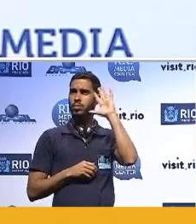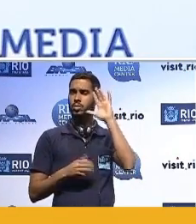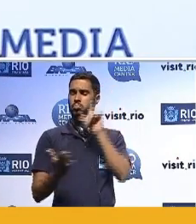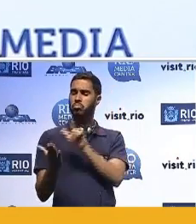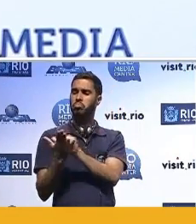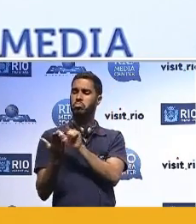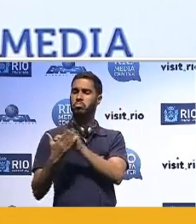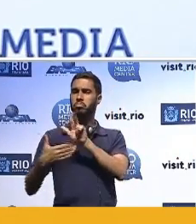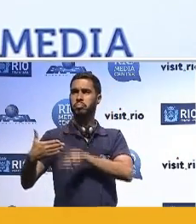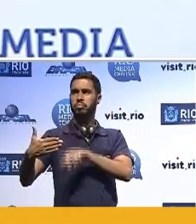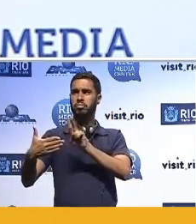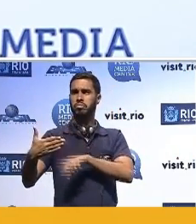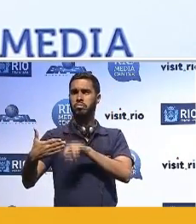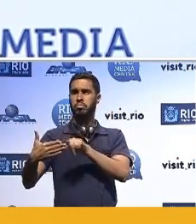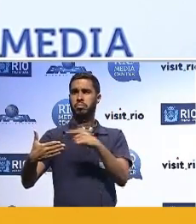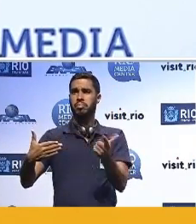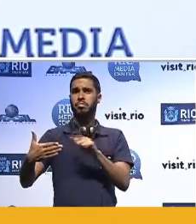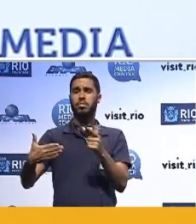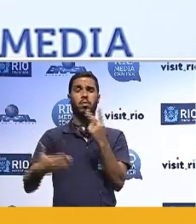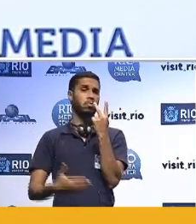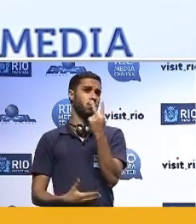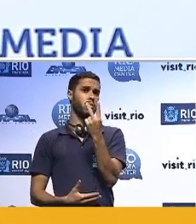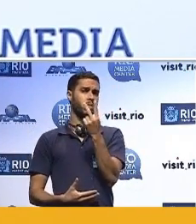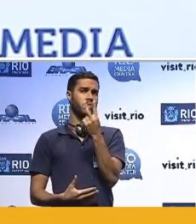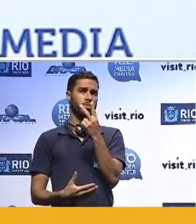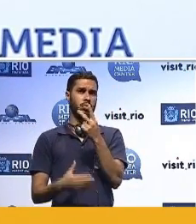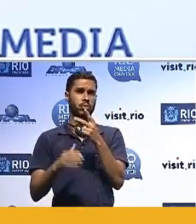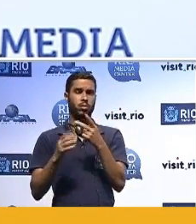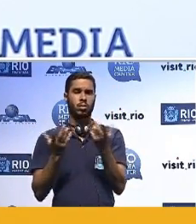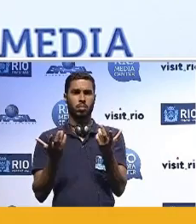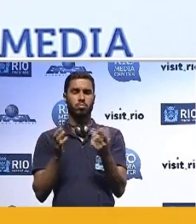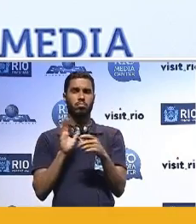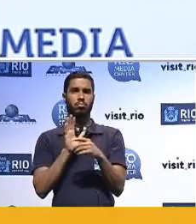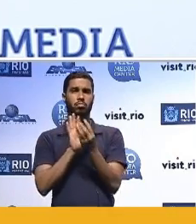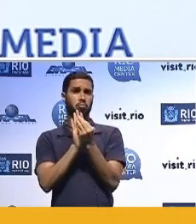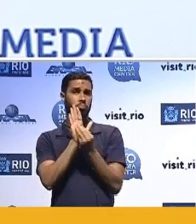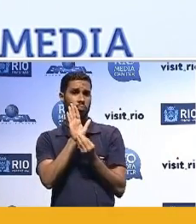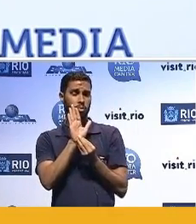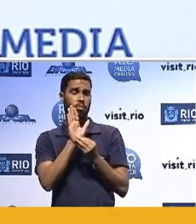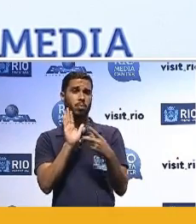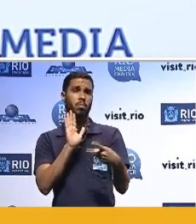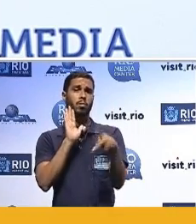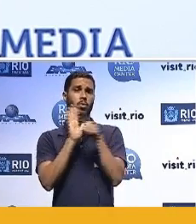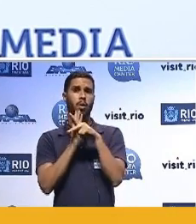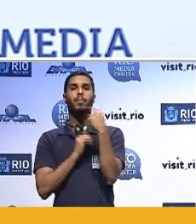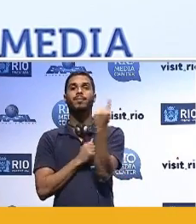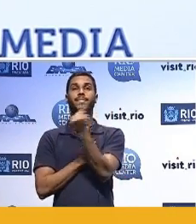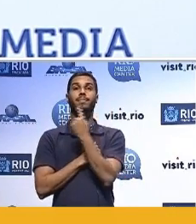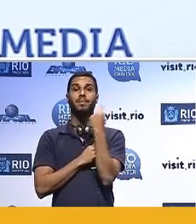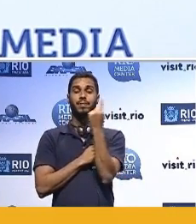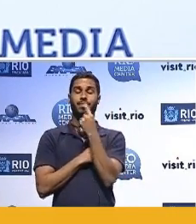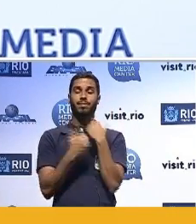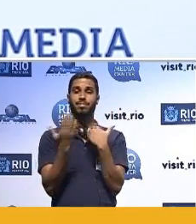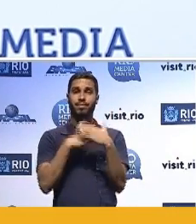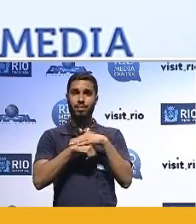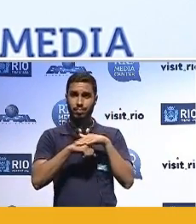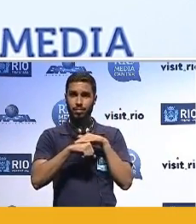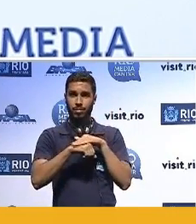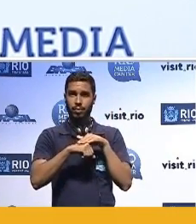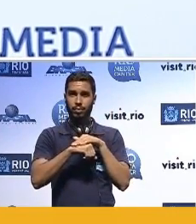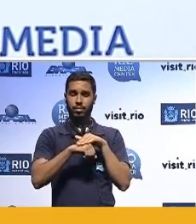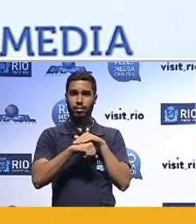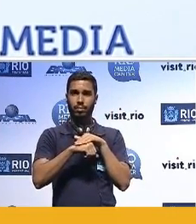páginas que dá para dar mais ou menos um conteúdo do que a gente vai cuidar aqui e,